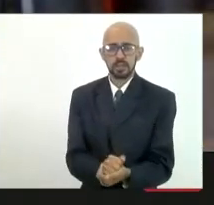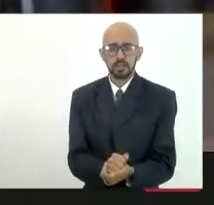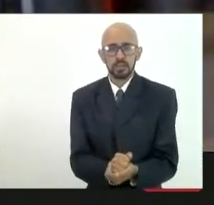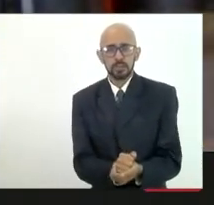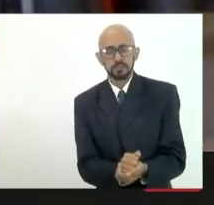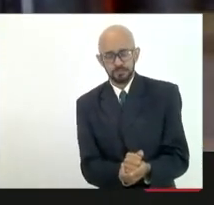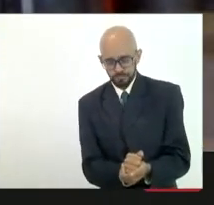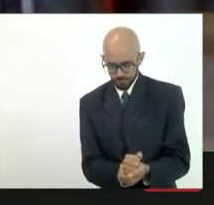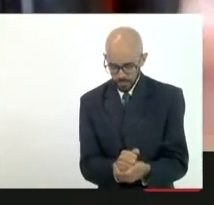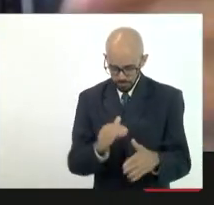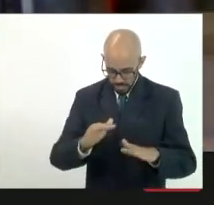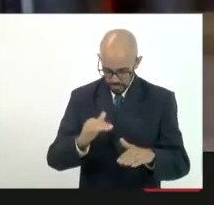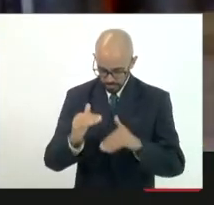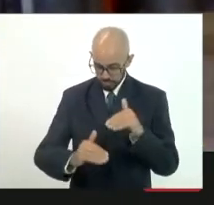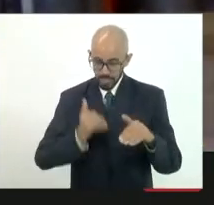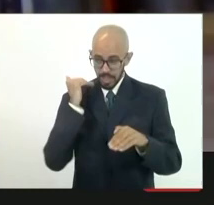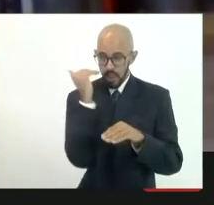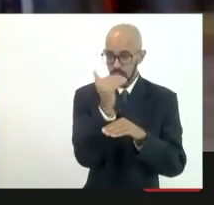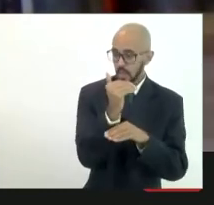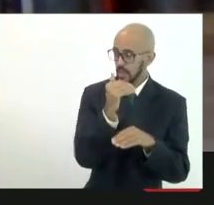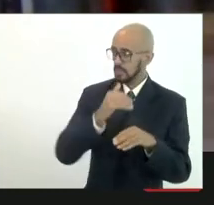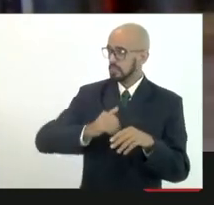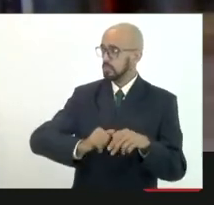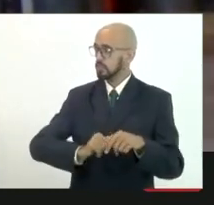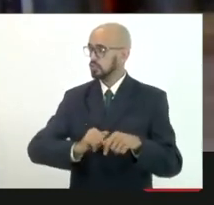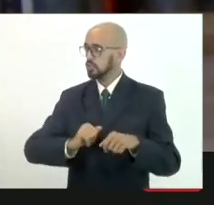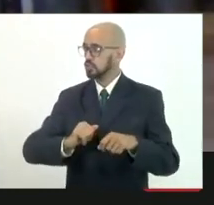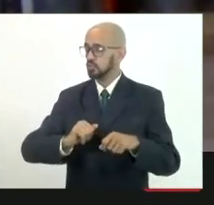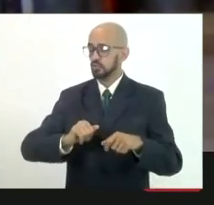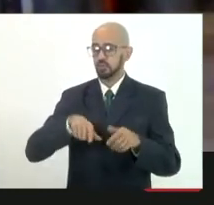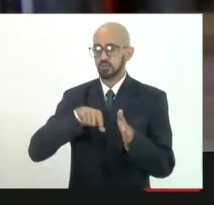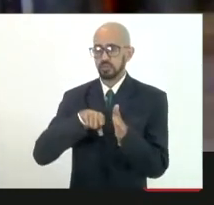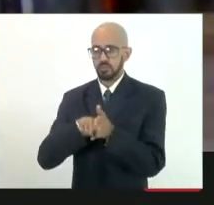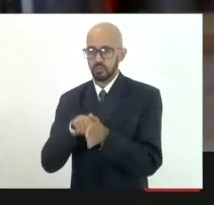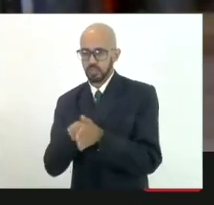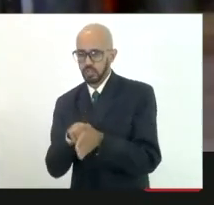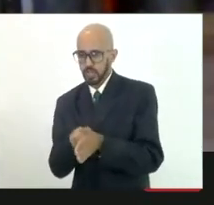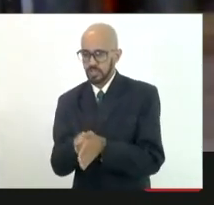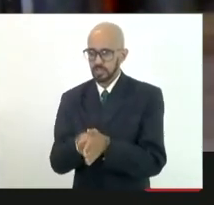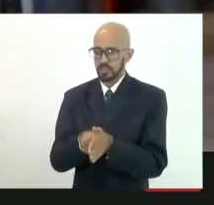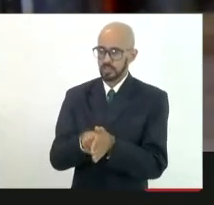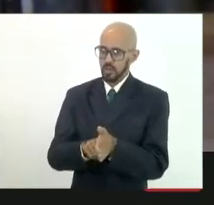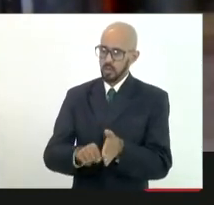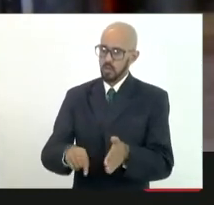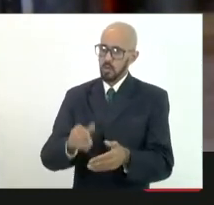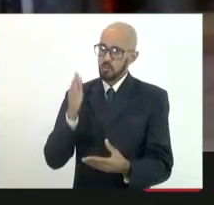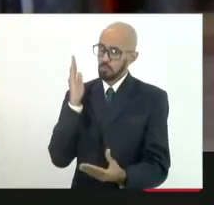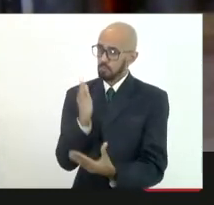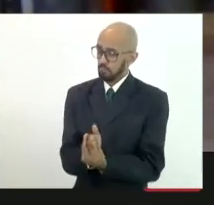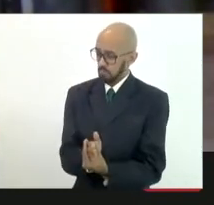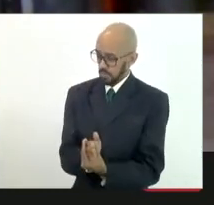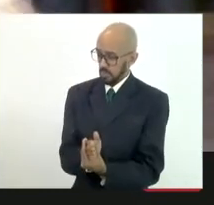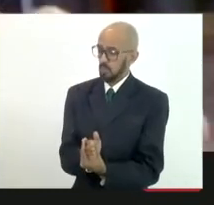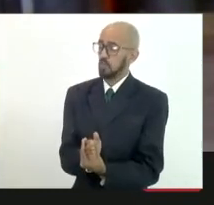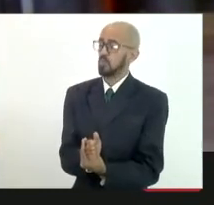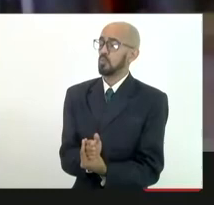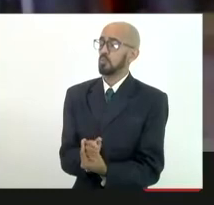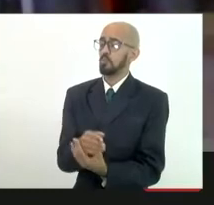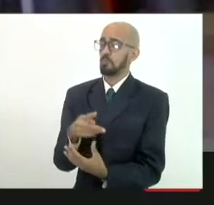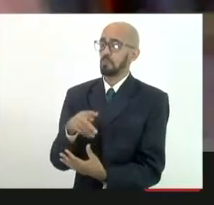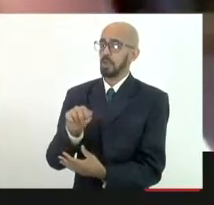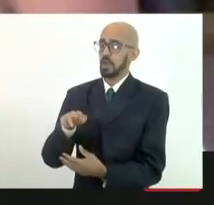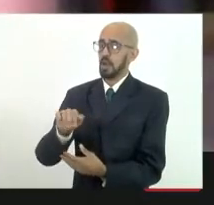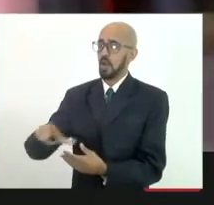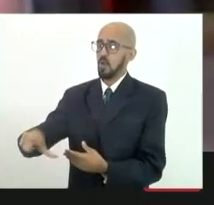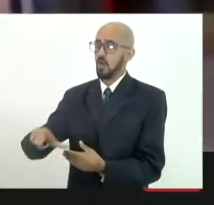além do resultado de uma investigação no âmbito penal. Então, é necessário,